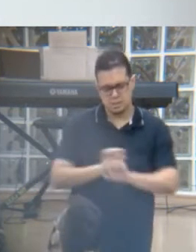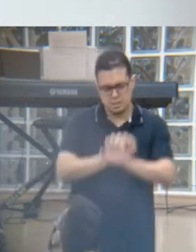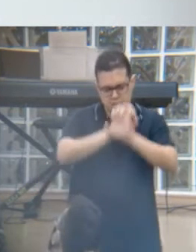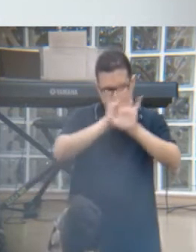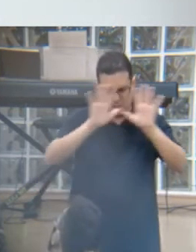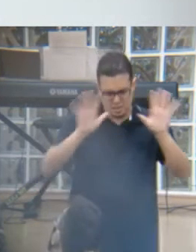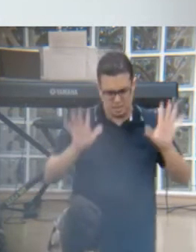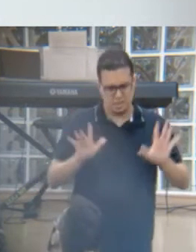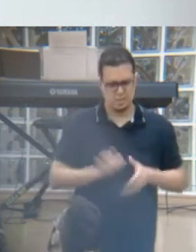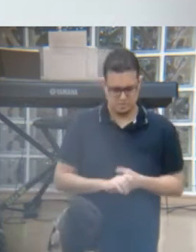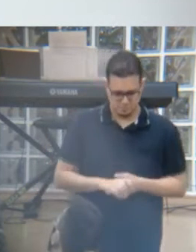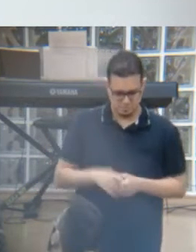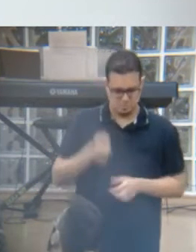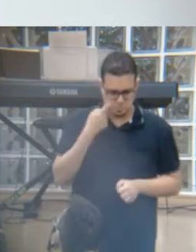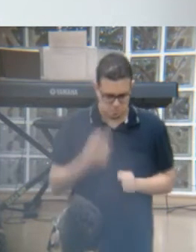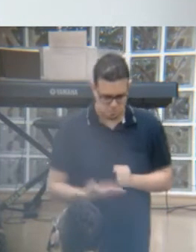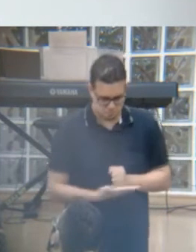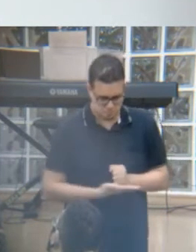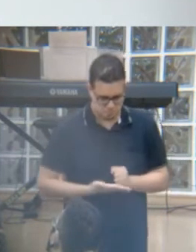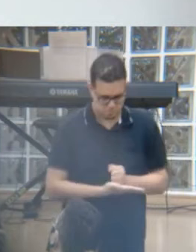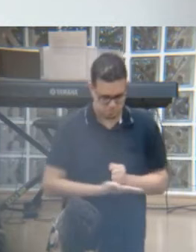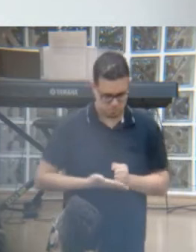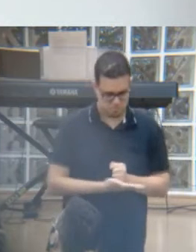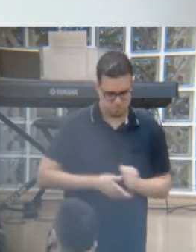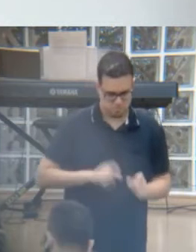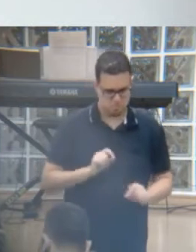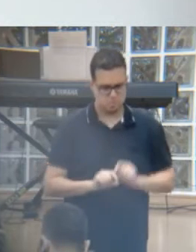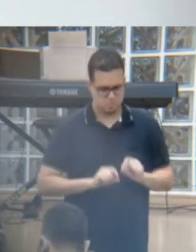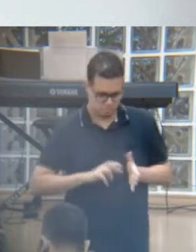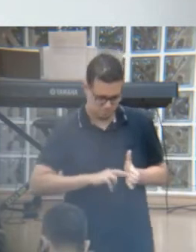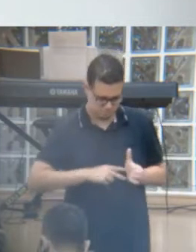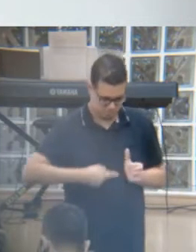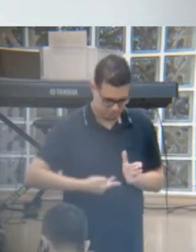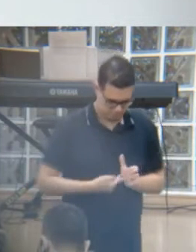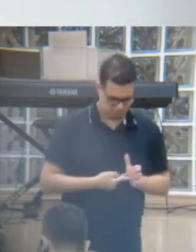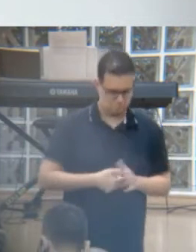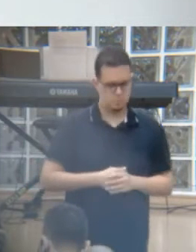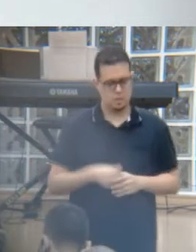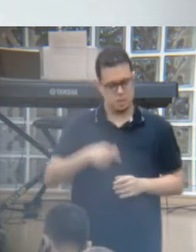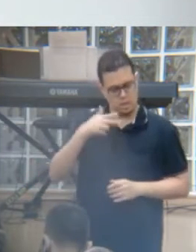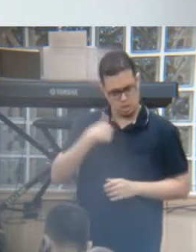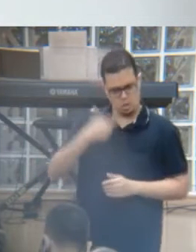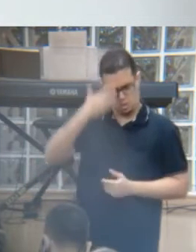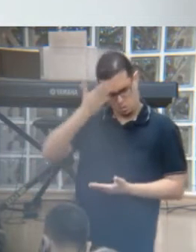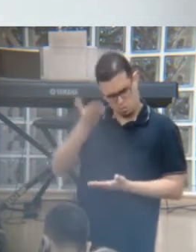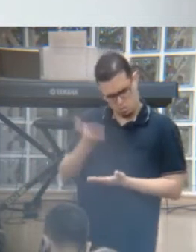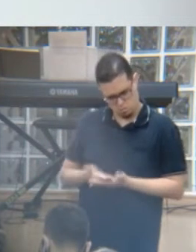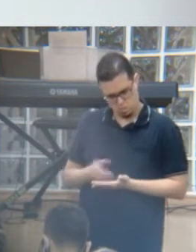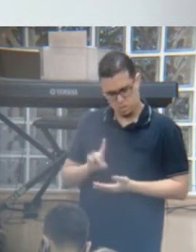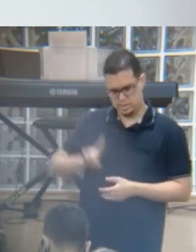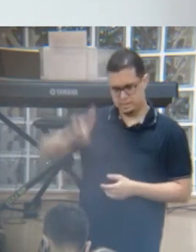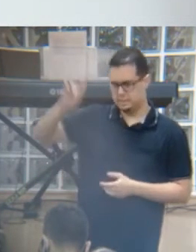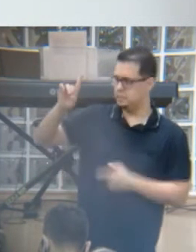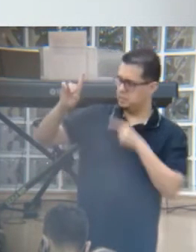embasar, né, esta tese de que isto significa eu confio no Deus que responde às